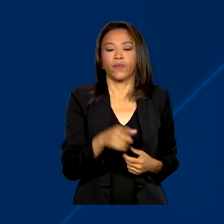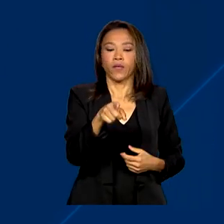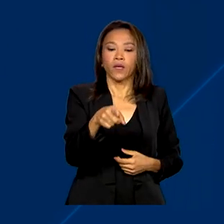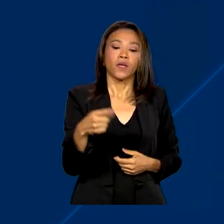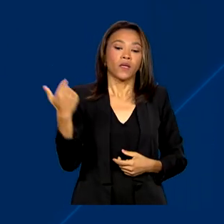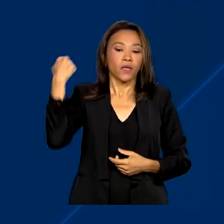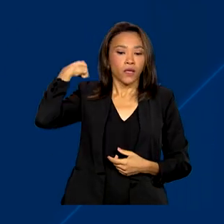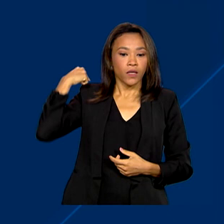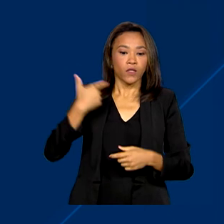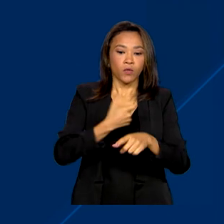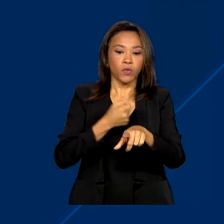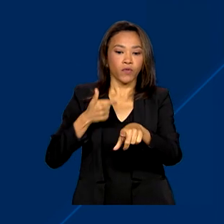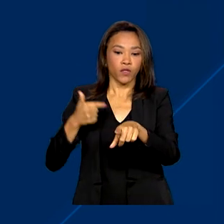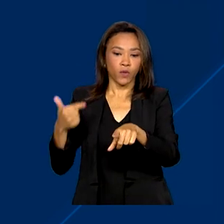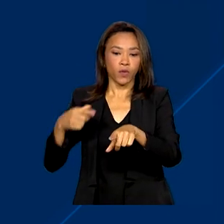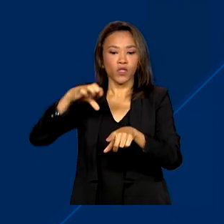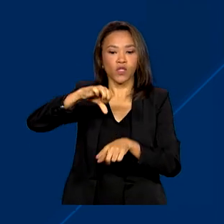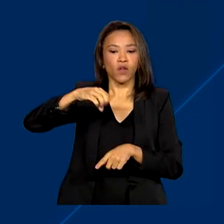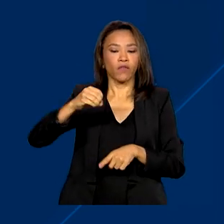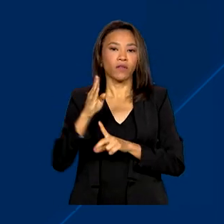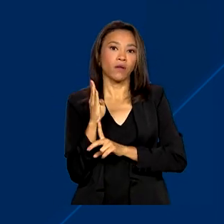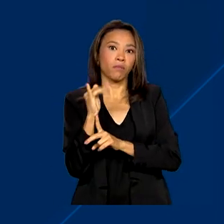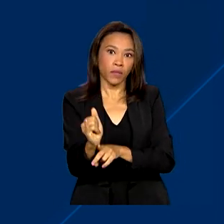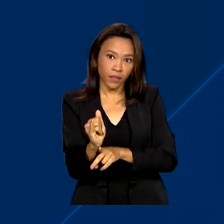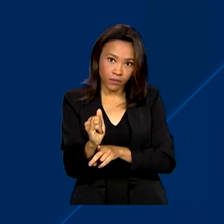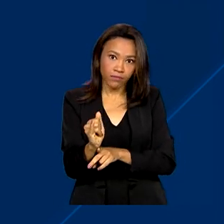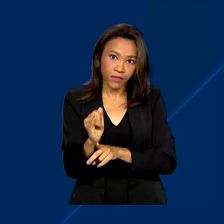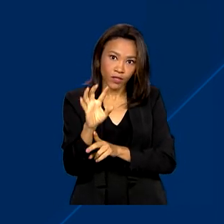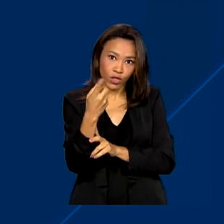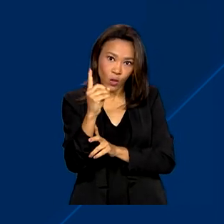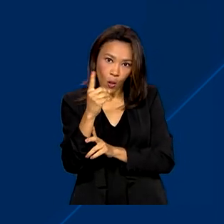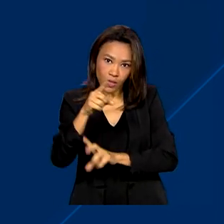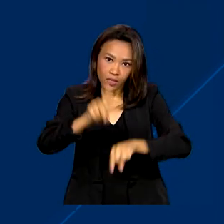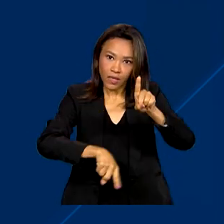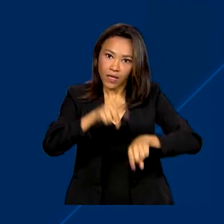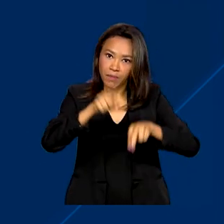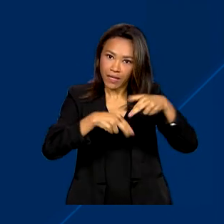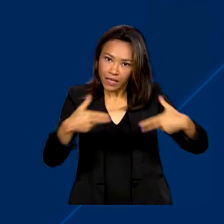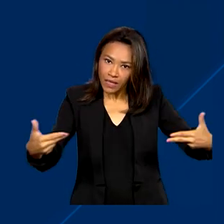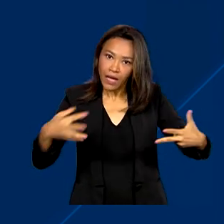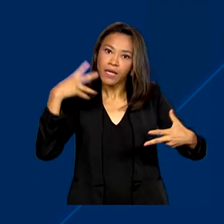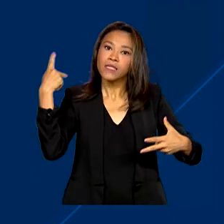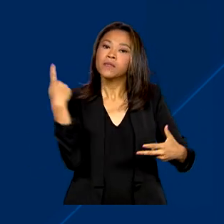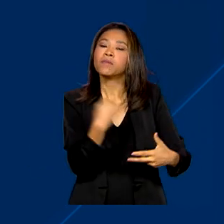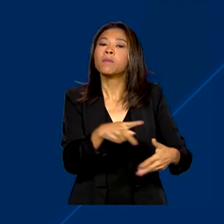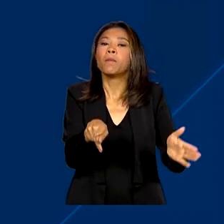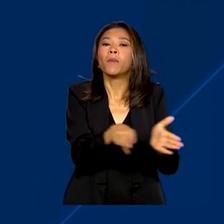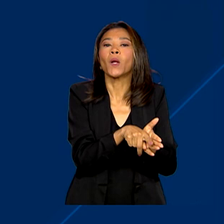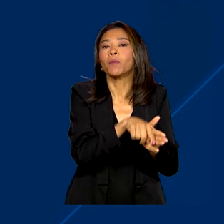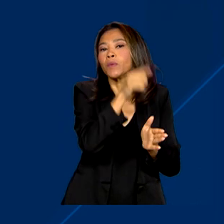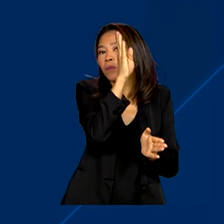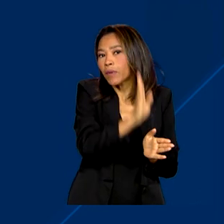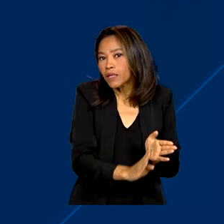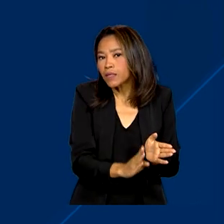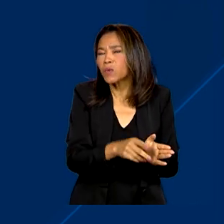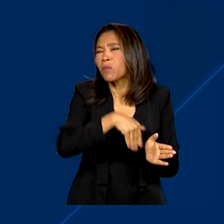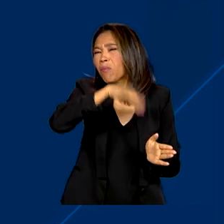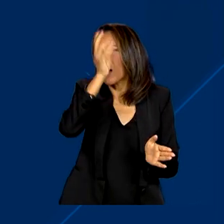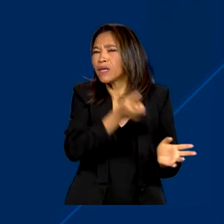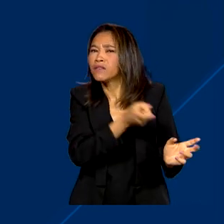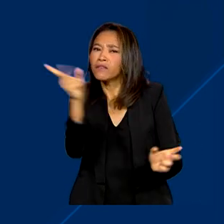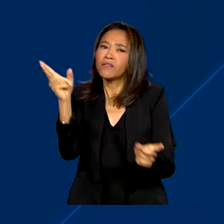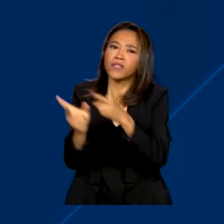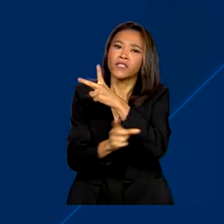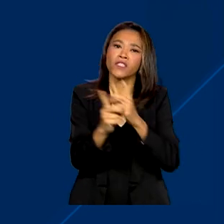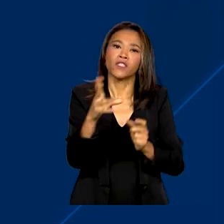importou cerca de 90 bilhões de dólares em produtos brasileiros. O mais vendido para o mercado chinês foi a soja,